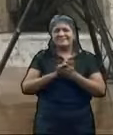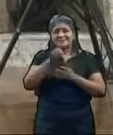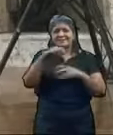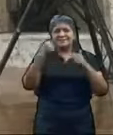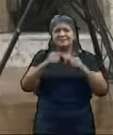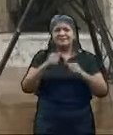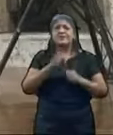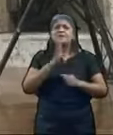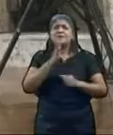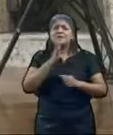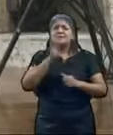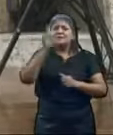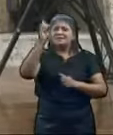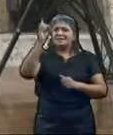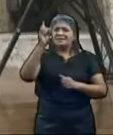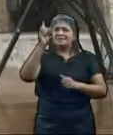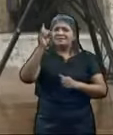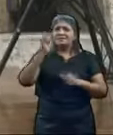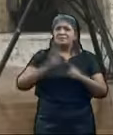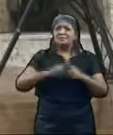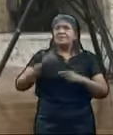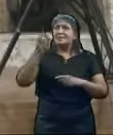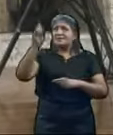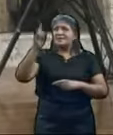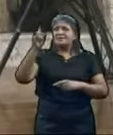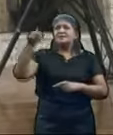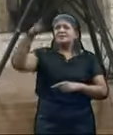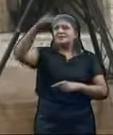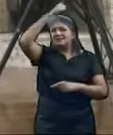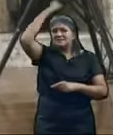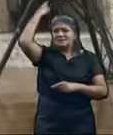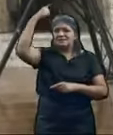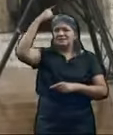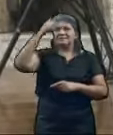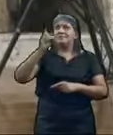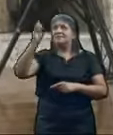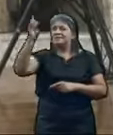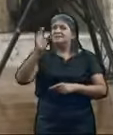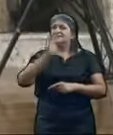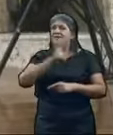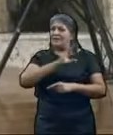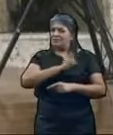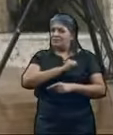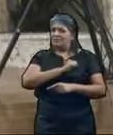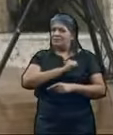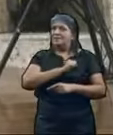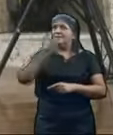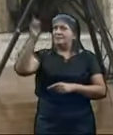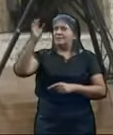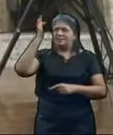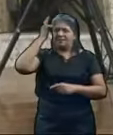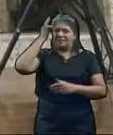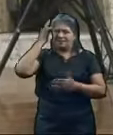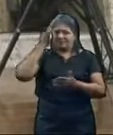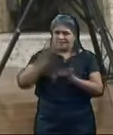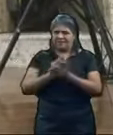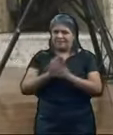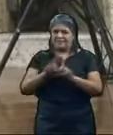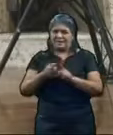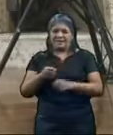justiça Deus é santo ele também pode ser caracterizado assim se o único